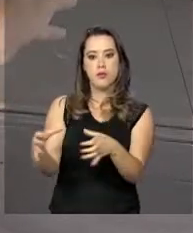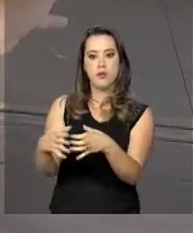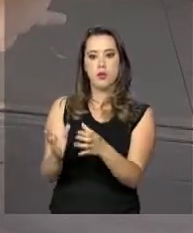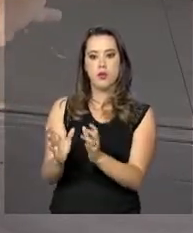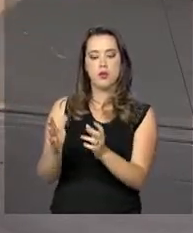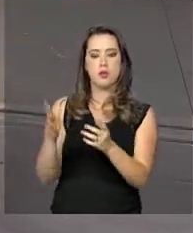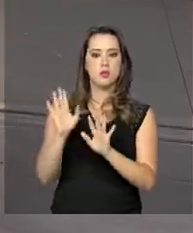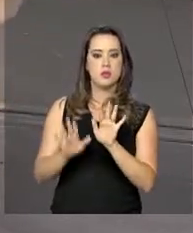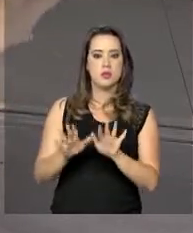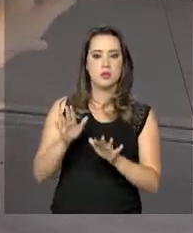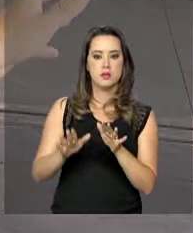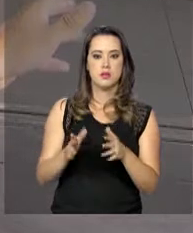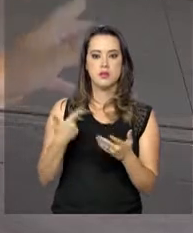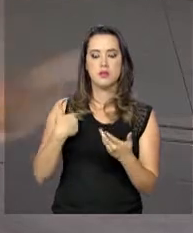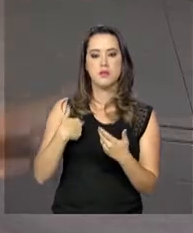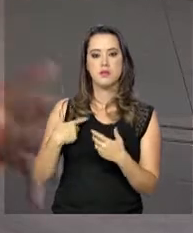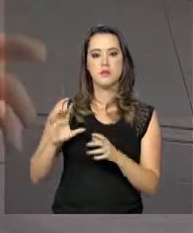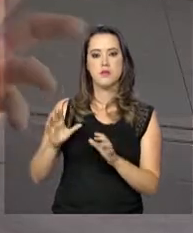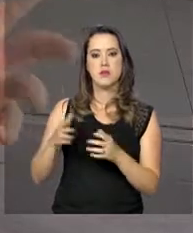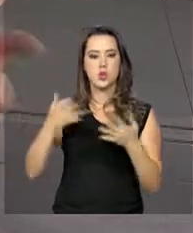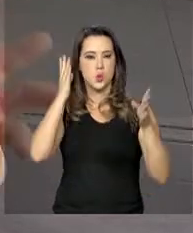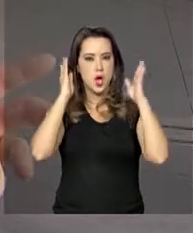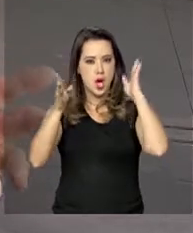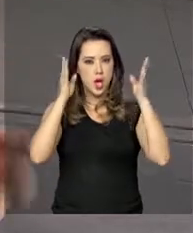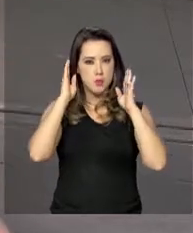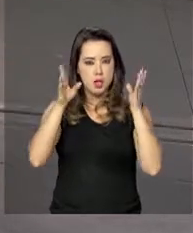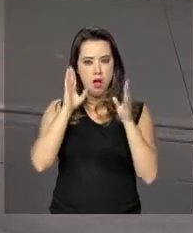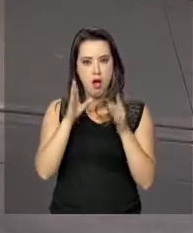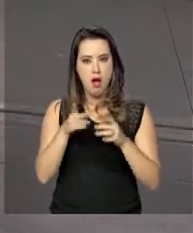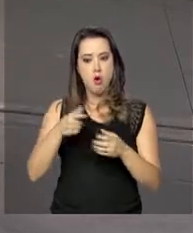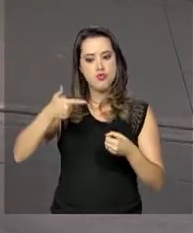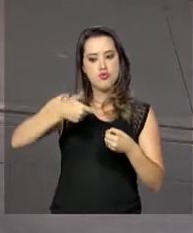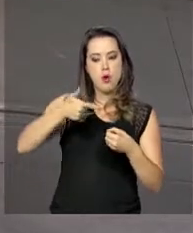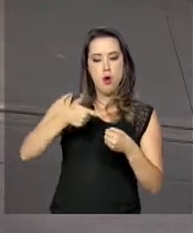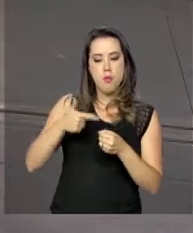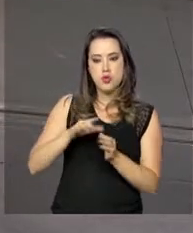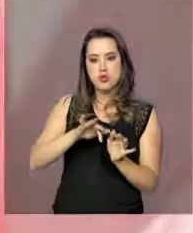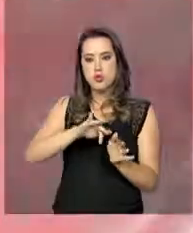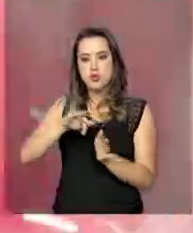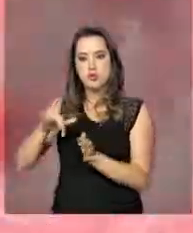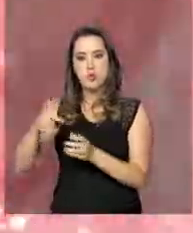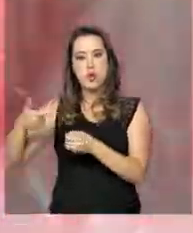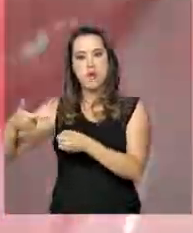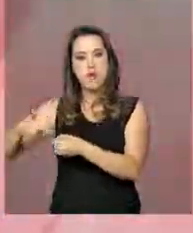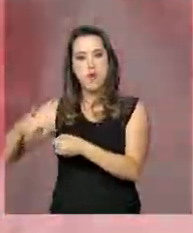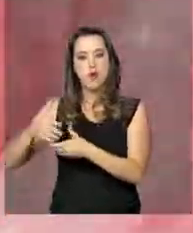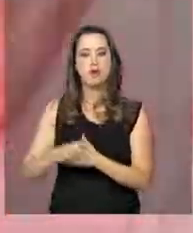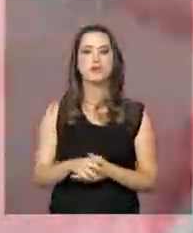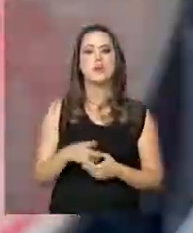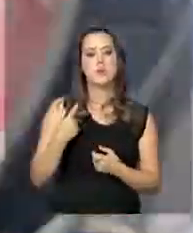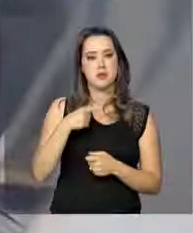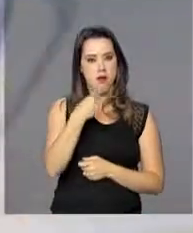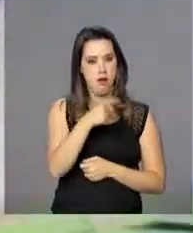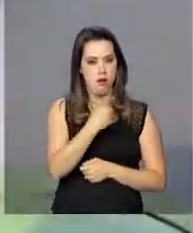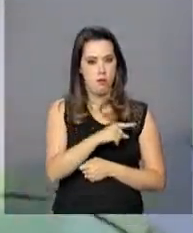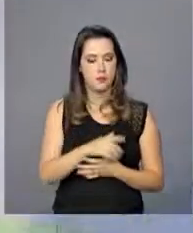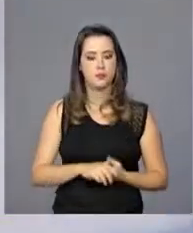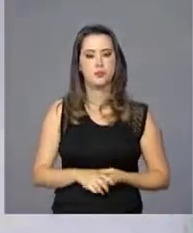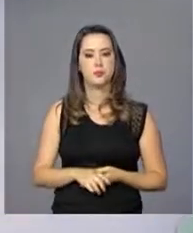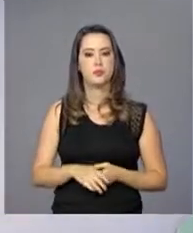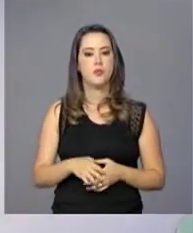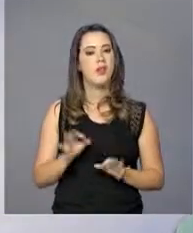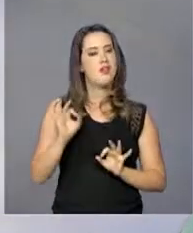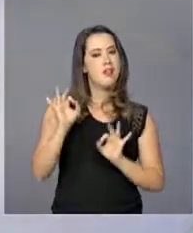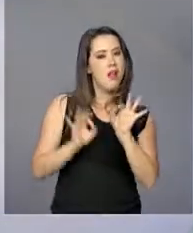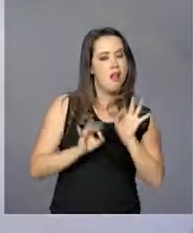um caminhão, um tanque estacionado, qualquer anormalidade pode ser denunciada para a ANP. Adotar estratégias para escapar